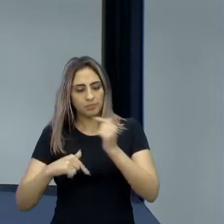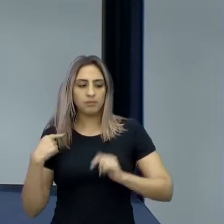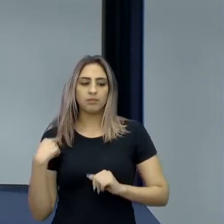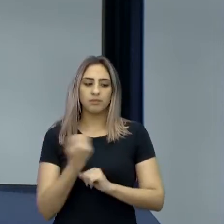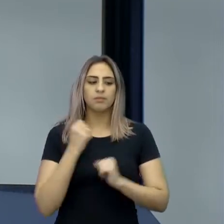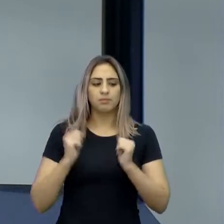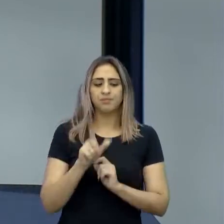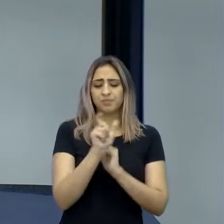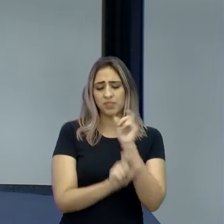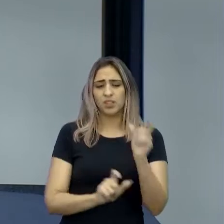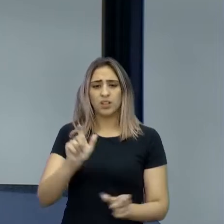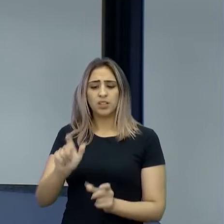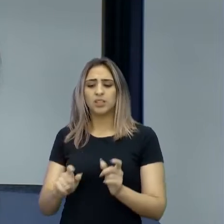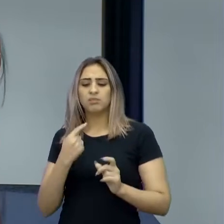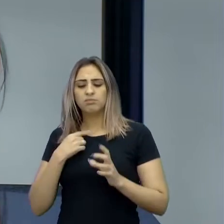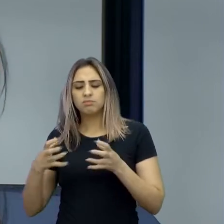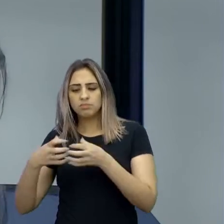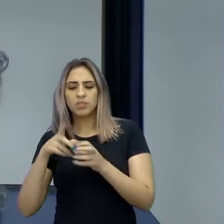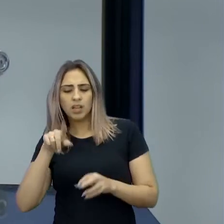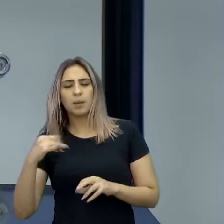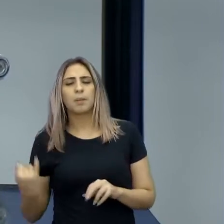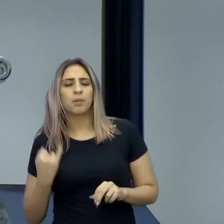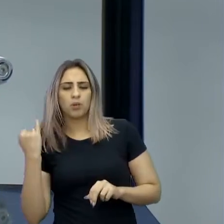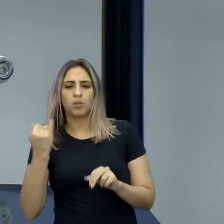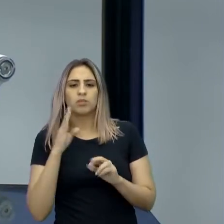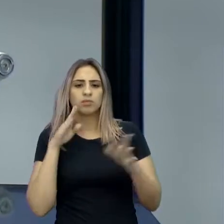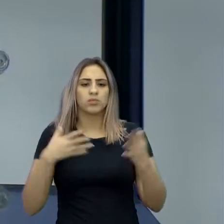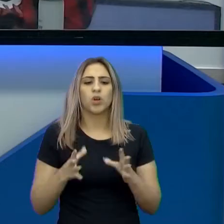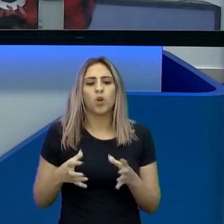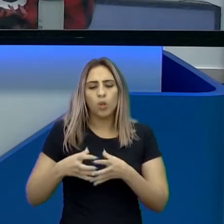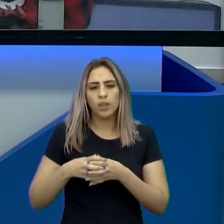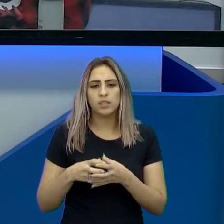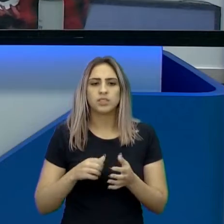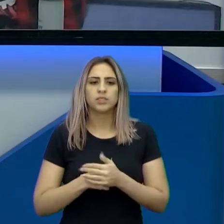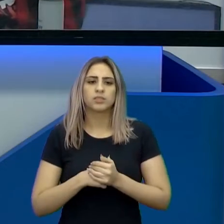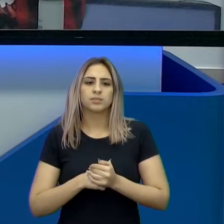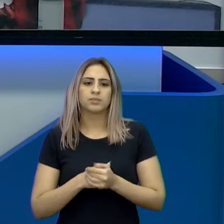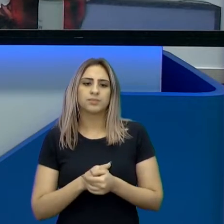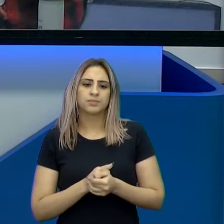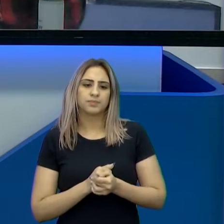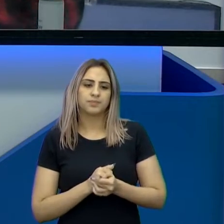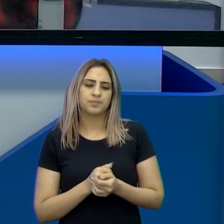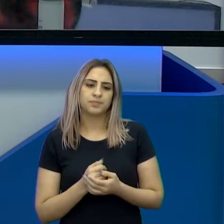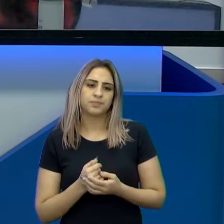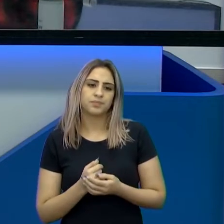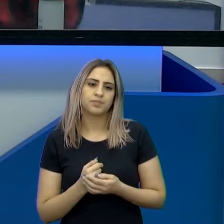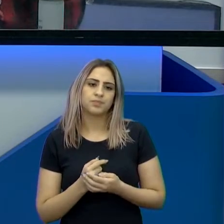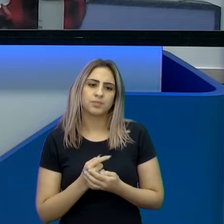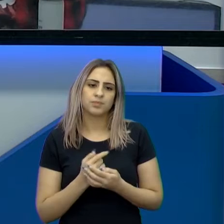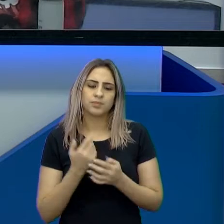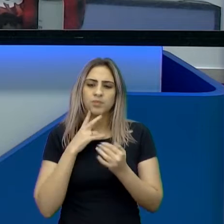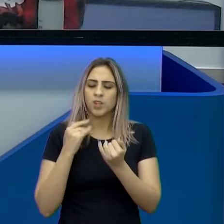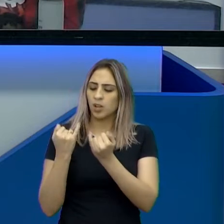fazer individualmente, o fechamento era importante ser no coletivo, né? Então, um fator em comum, né? No meu componente também